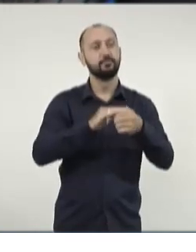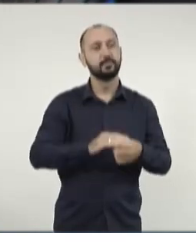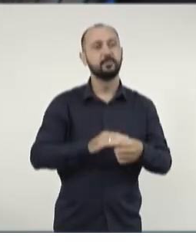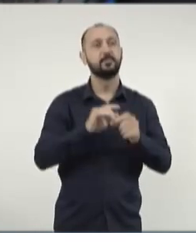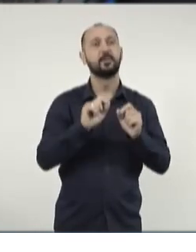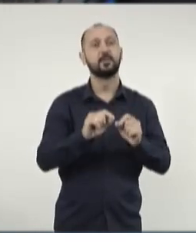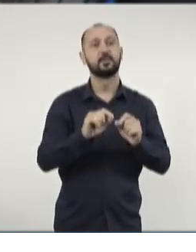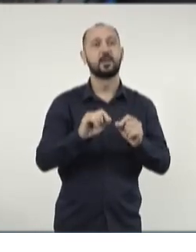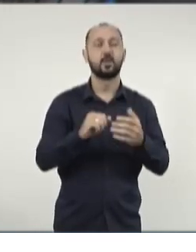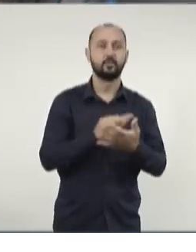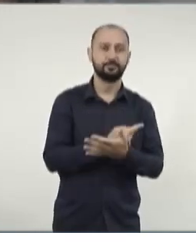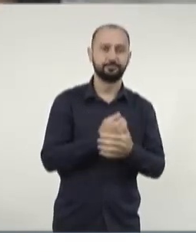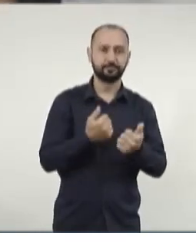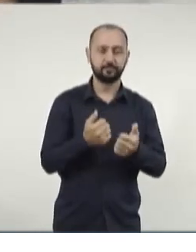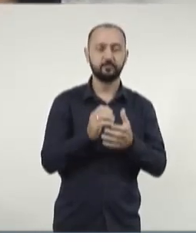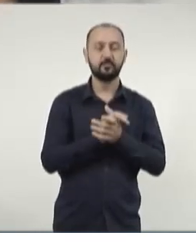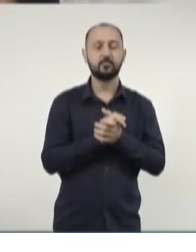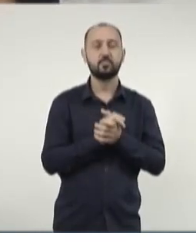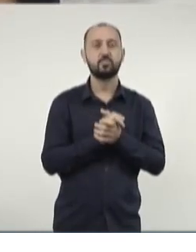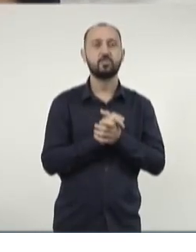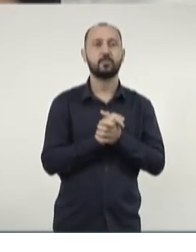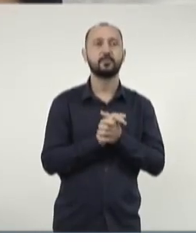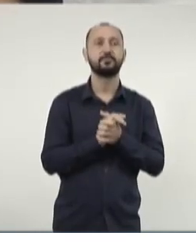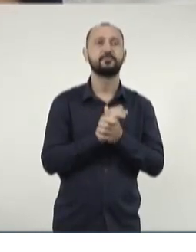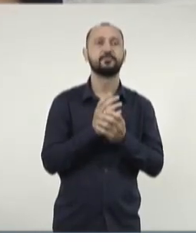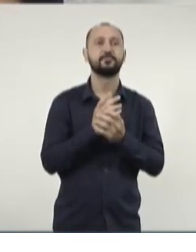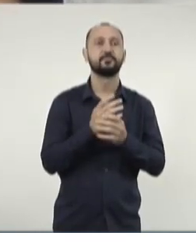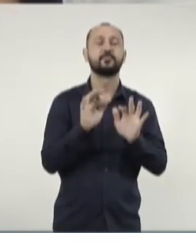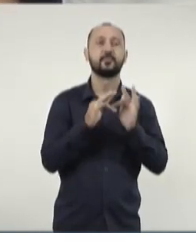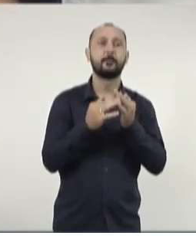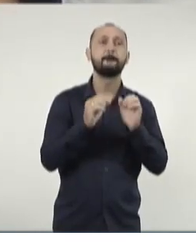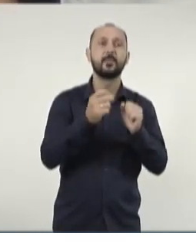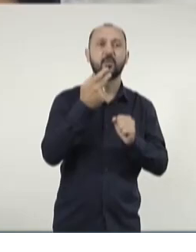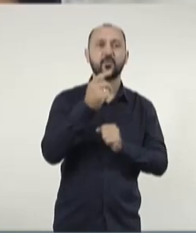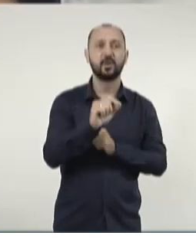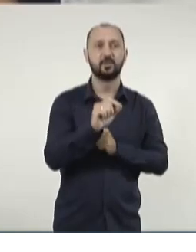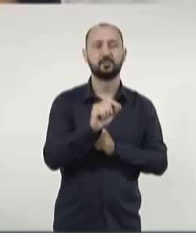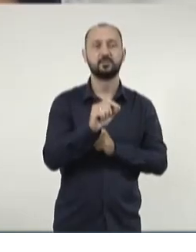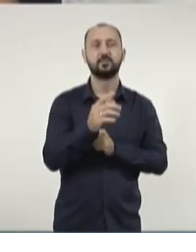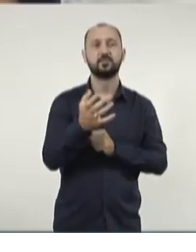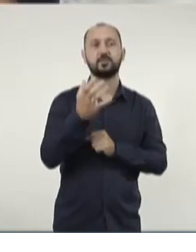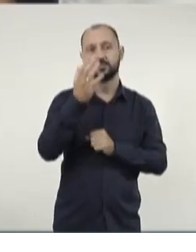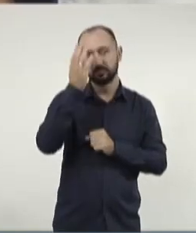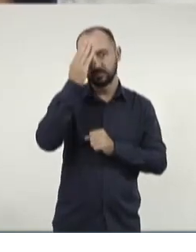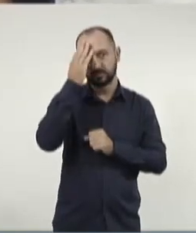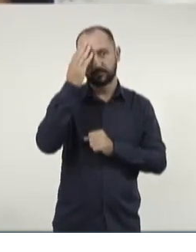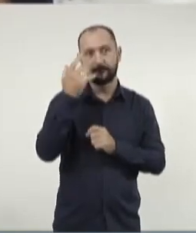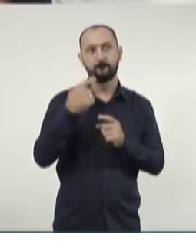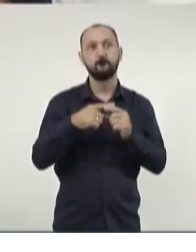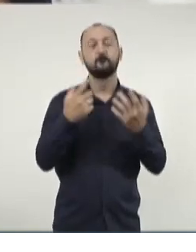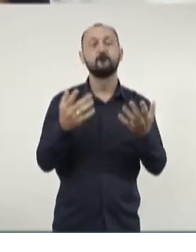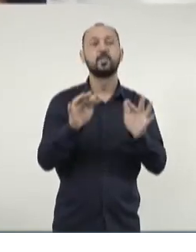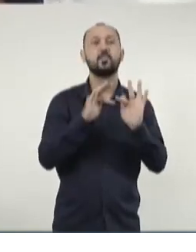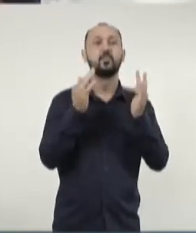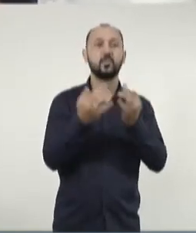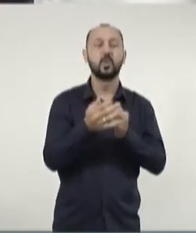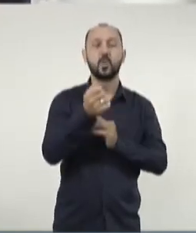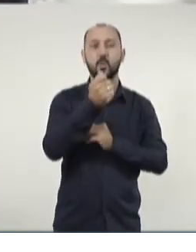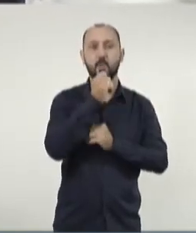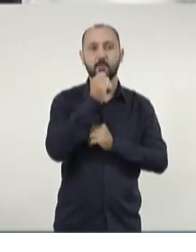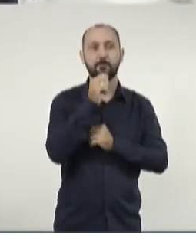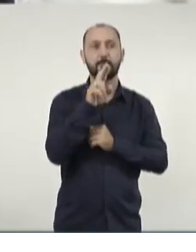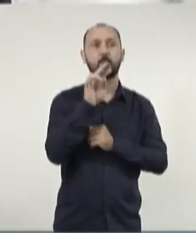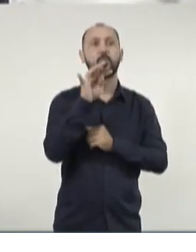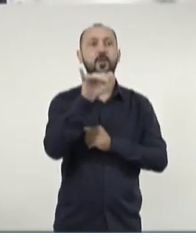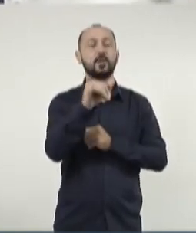para que isso aconteça. Então, sim, o familiar pode dizer, olha, eu queria saber por que meu familiar ainda está na